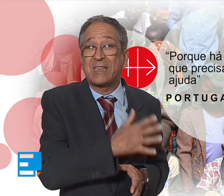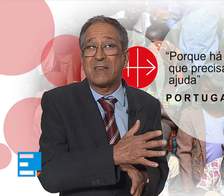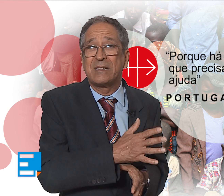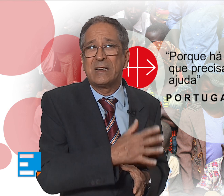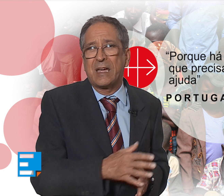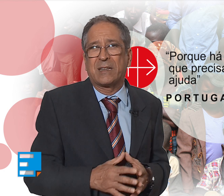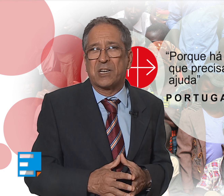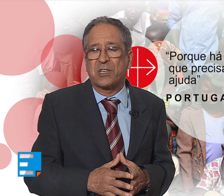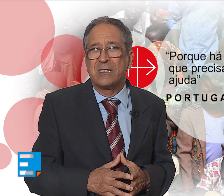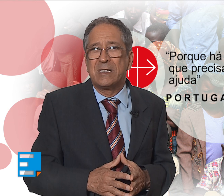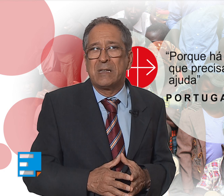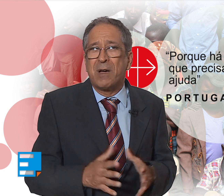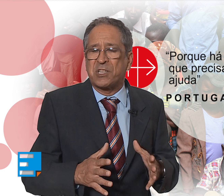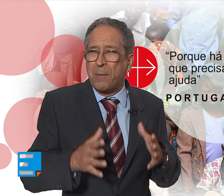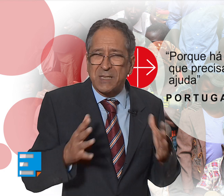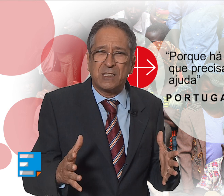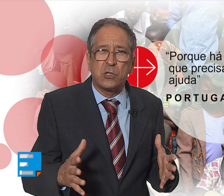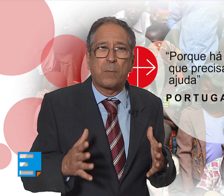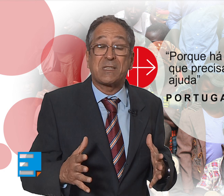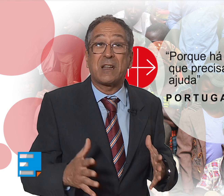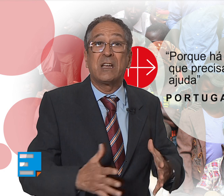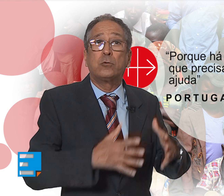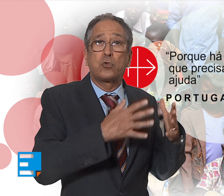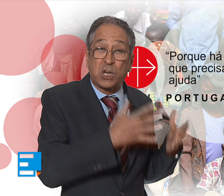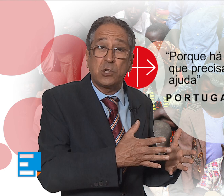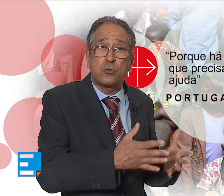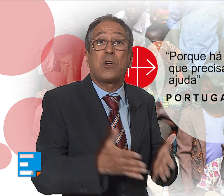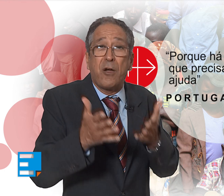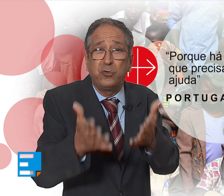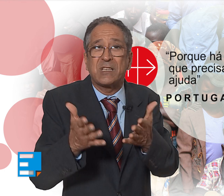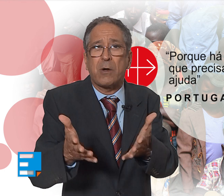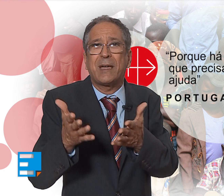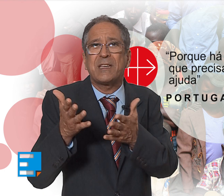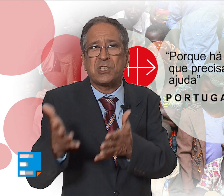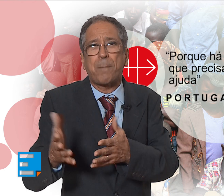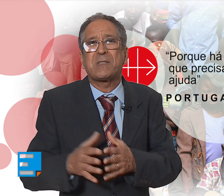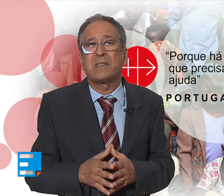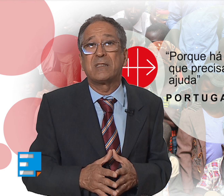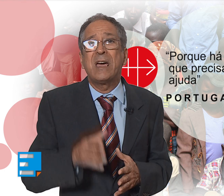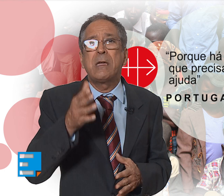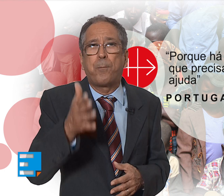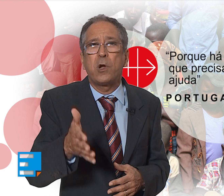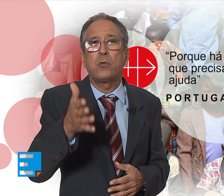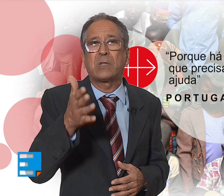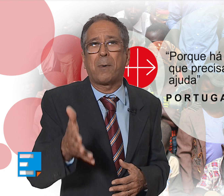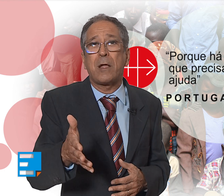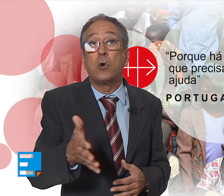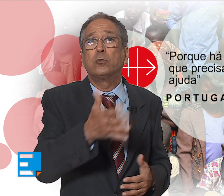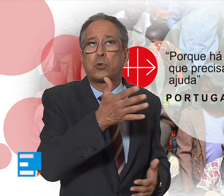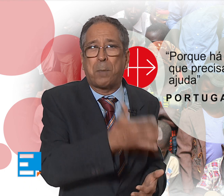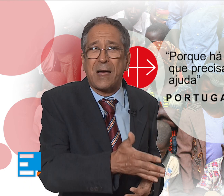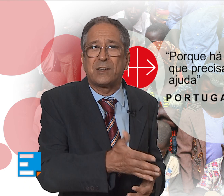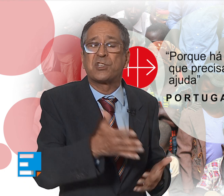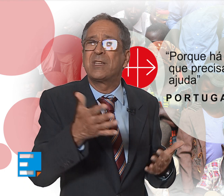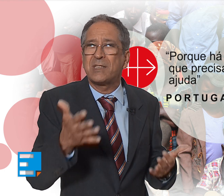nem sequer a Igreja. Mas, apesar disso, apesar dos riscos, a Fundação AIS está presente e apoia o trabalho